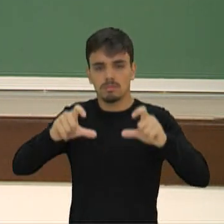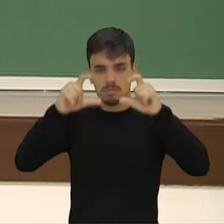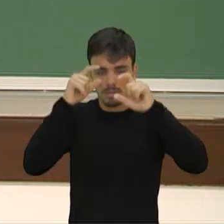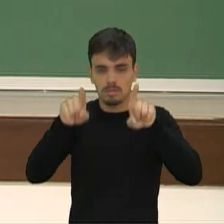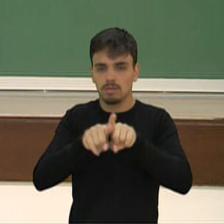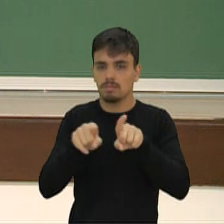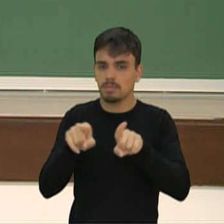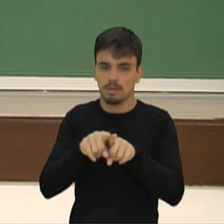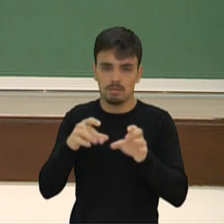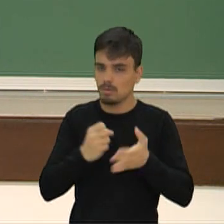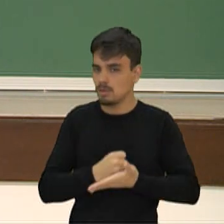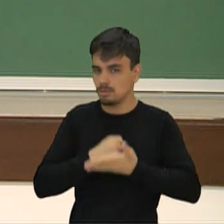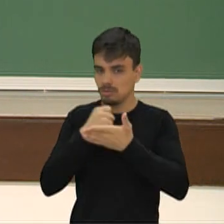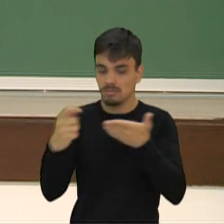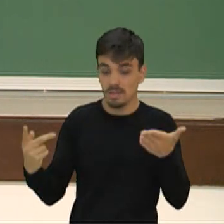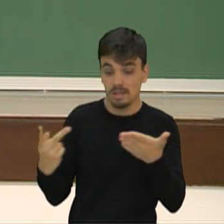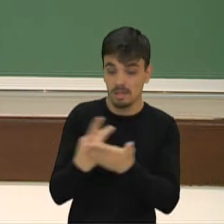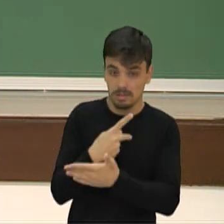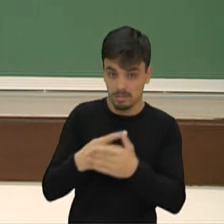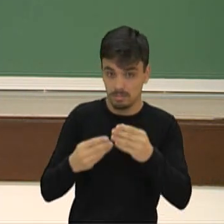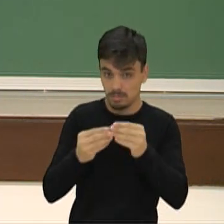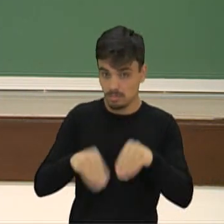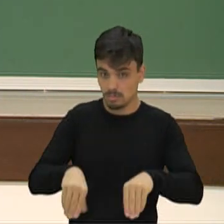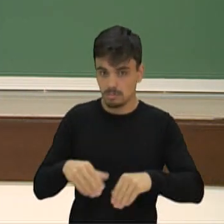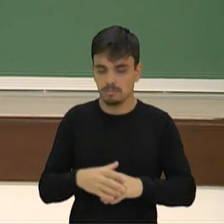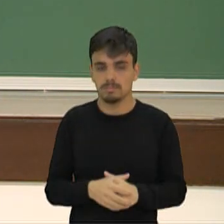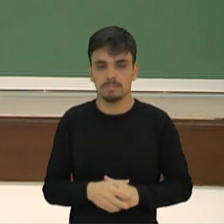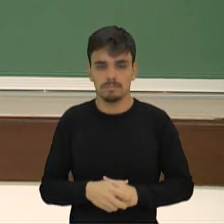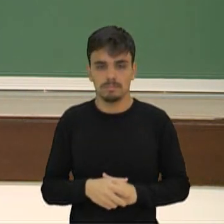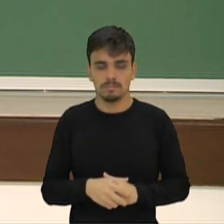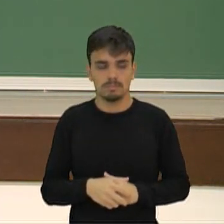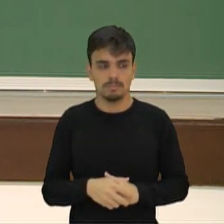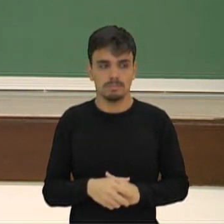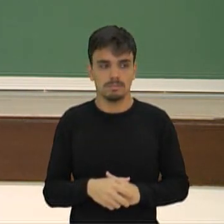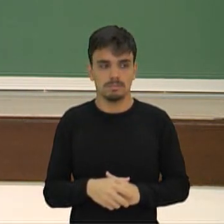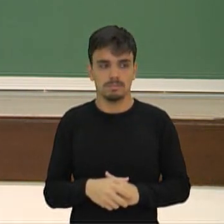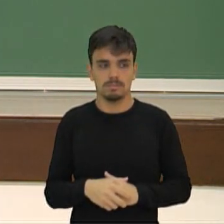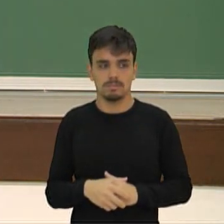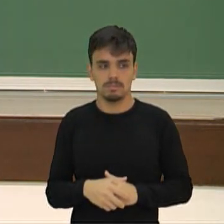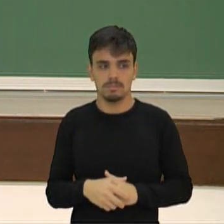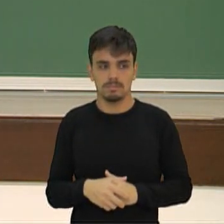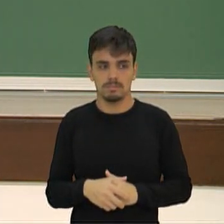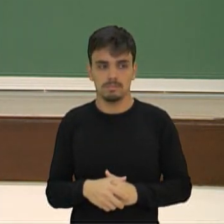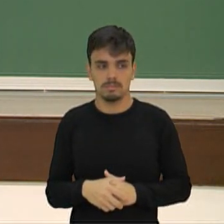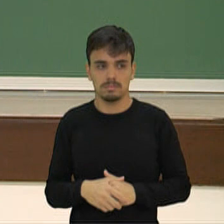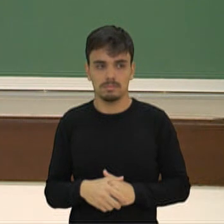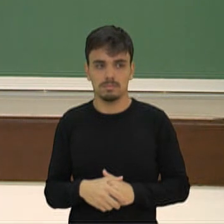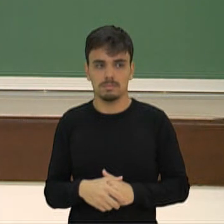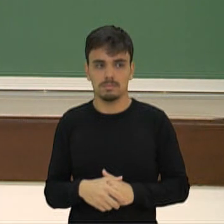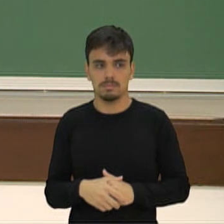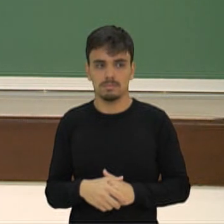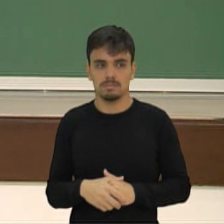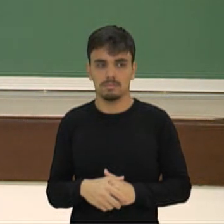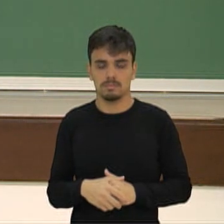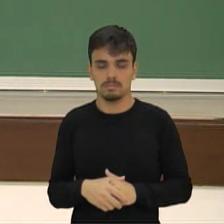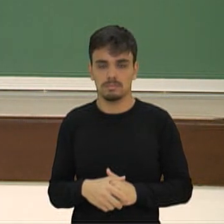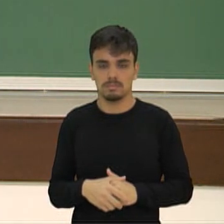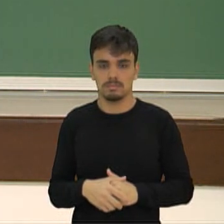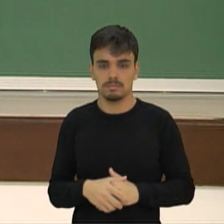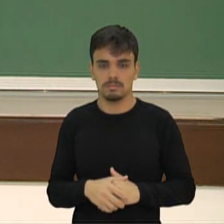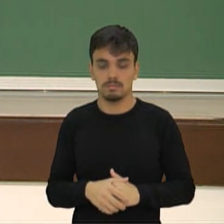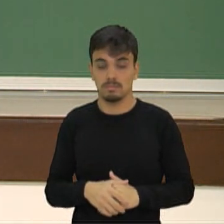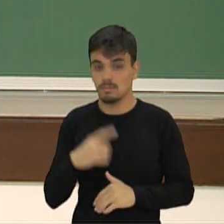acaba danificando ainda mais a sua estruturação visual. Então, fiquem sempre atentos a isso, ok? Me acompanhe aqui na tela novamente. Então, vamos pegar